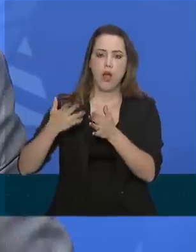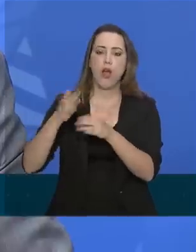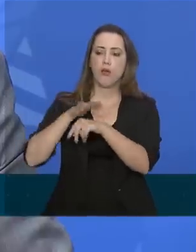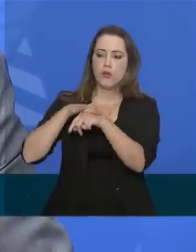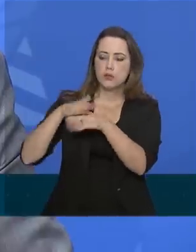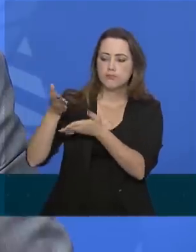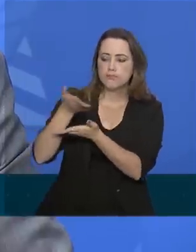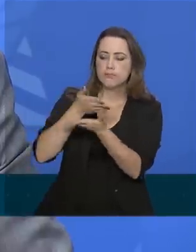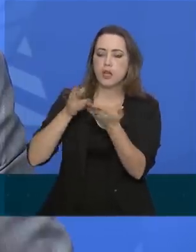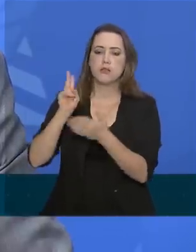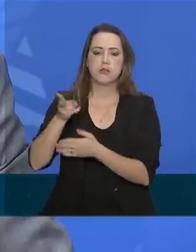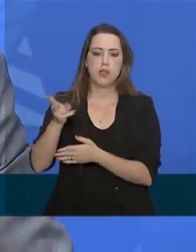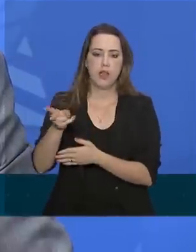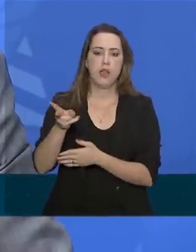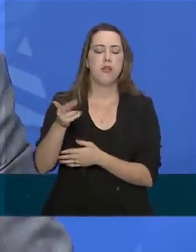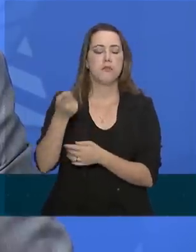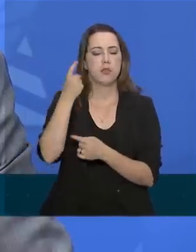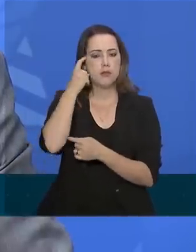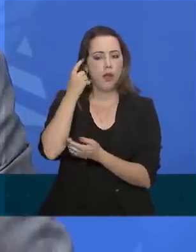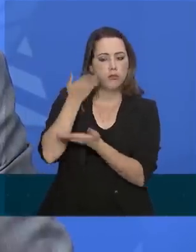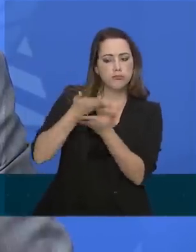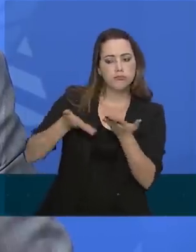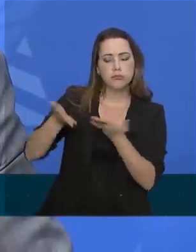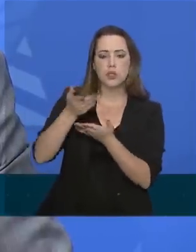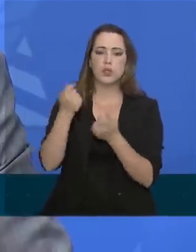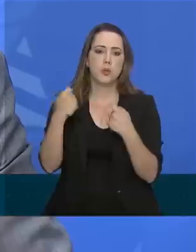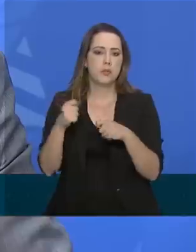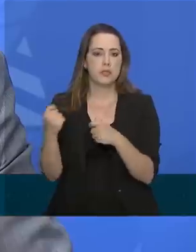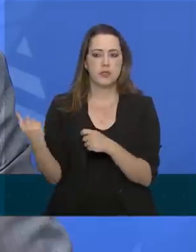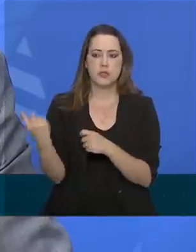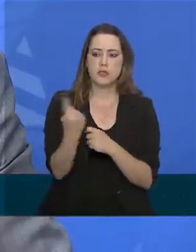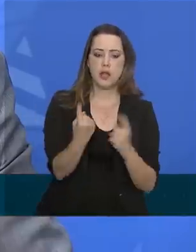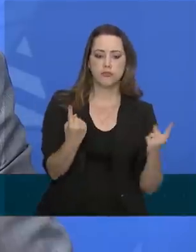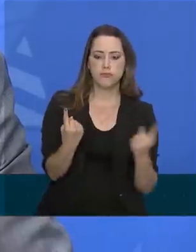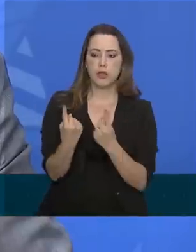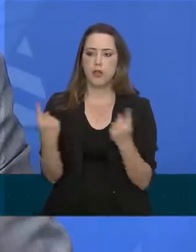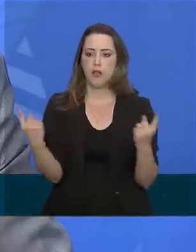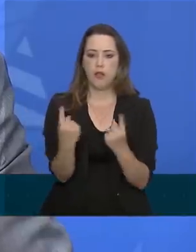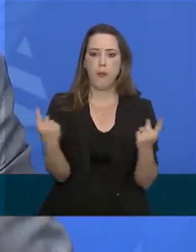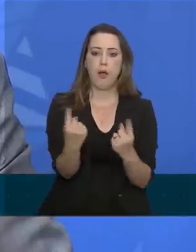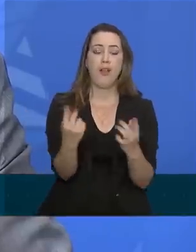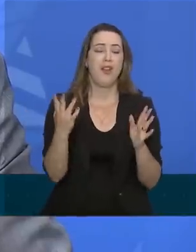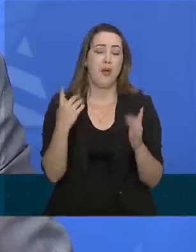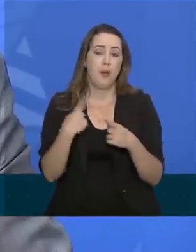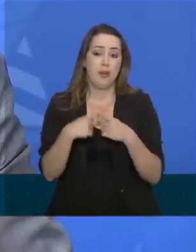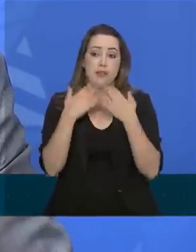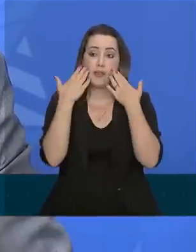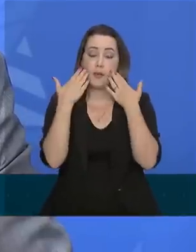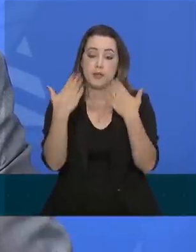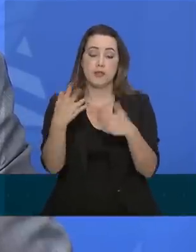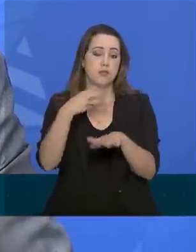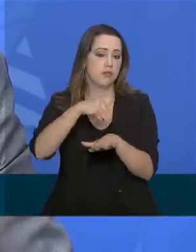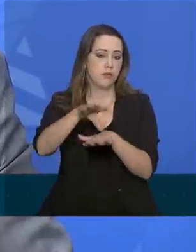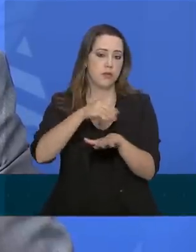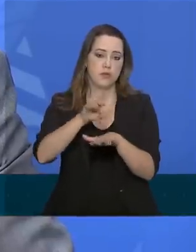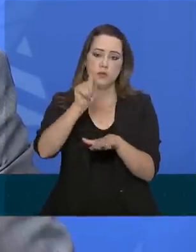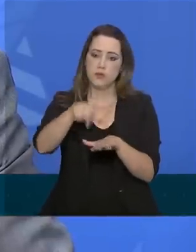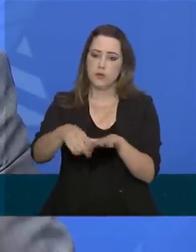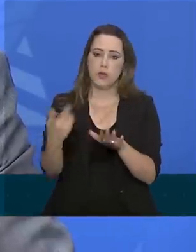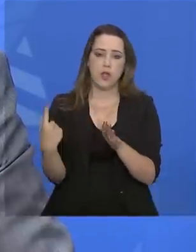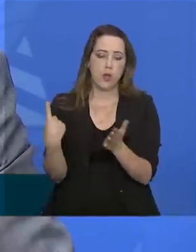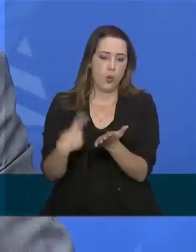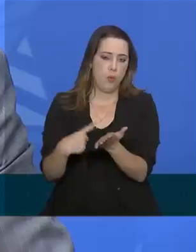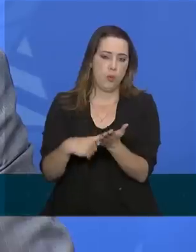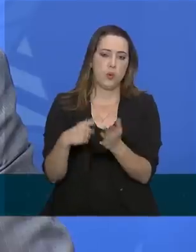cada instante e é necessário que estejamos todos aqui uma vez que essas apresentações essas informações são de consenso